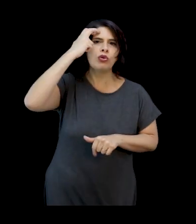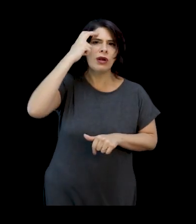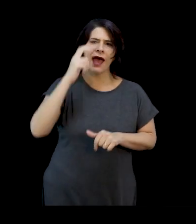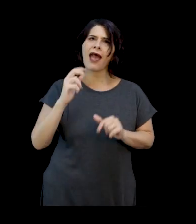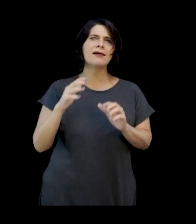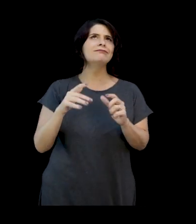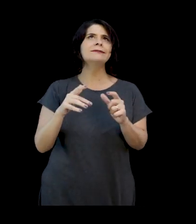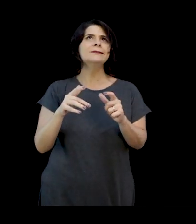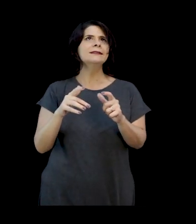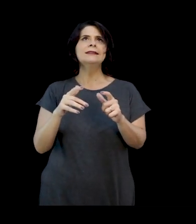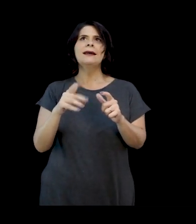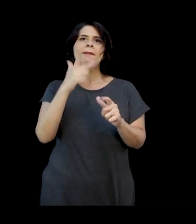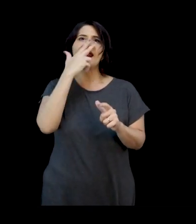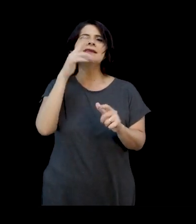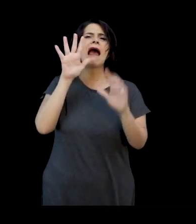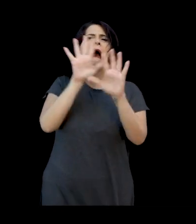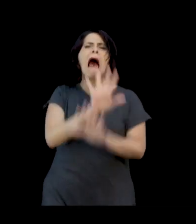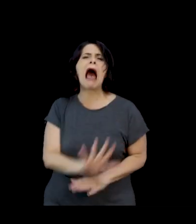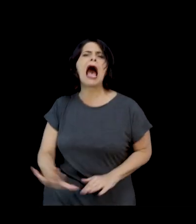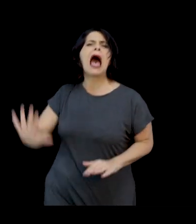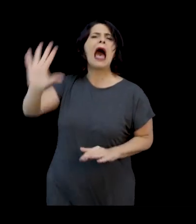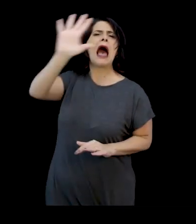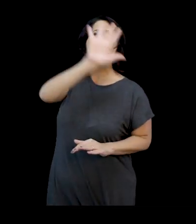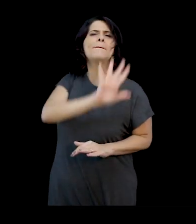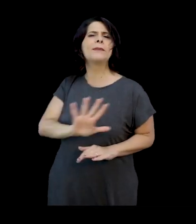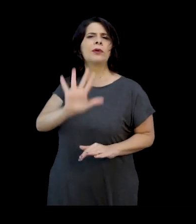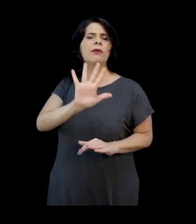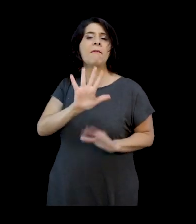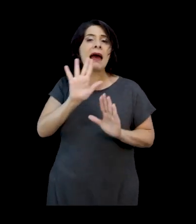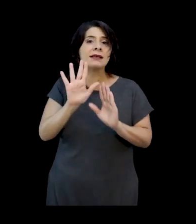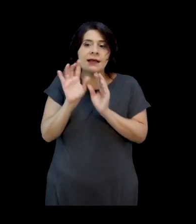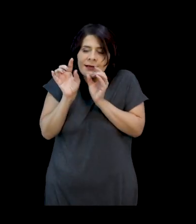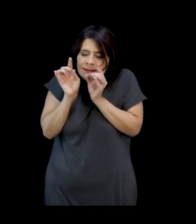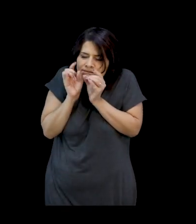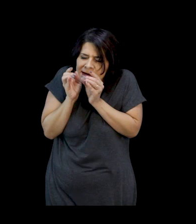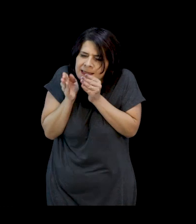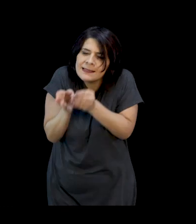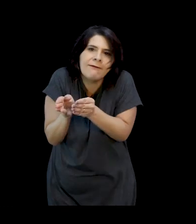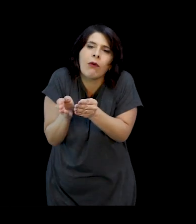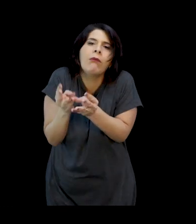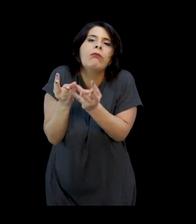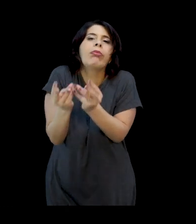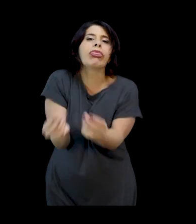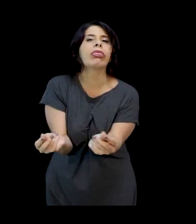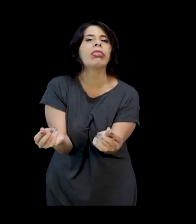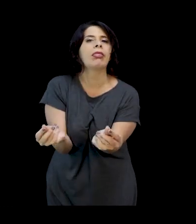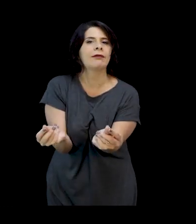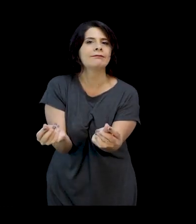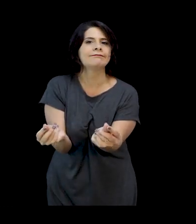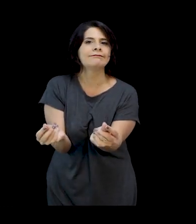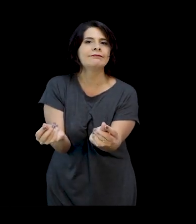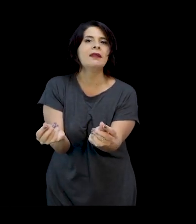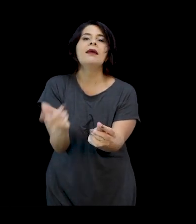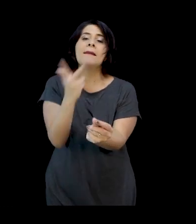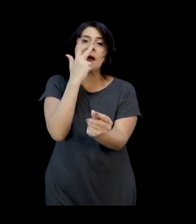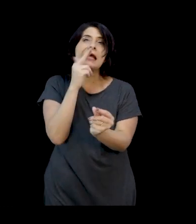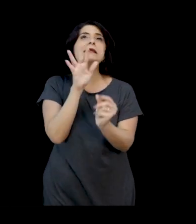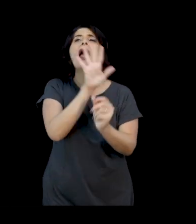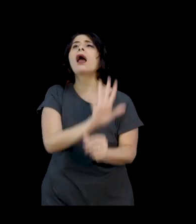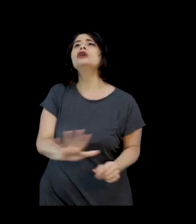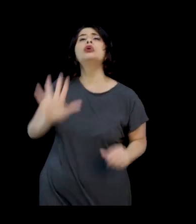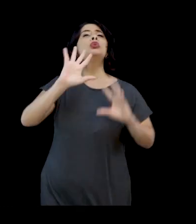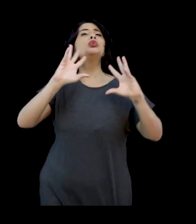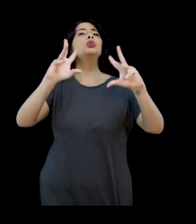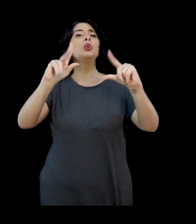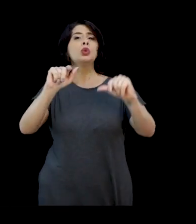perdeu totalmente sua especificidade. Ele deixou de ser operacional do ponto de vista teórico, porque ele abrange virtualmente tudo